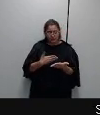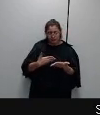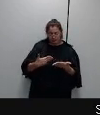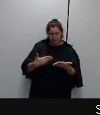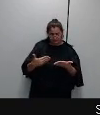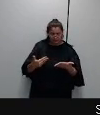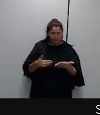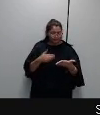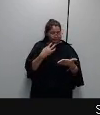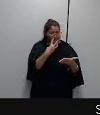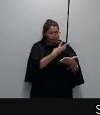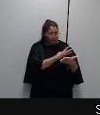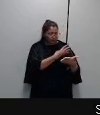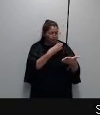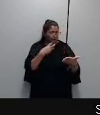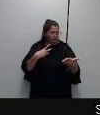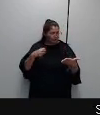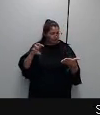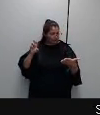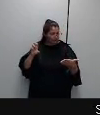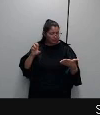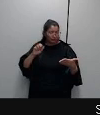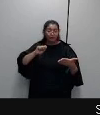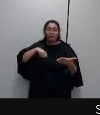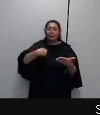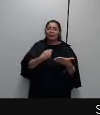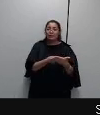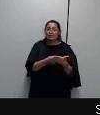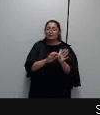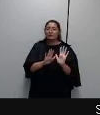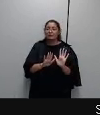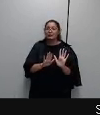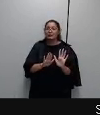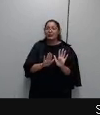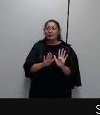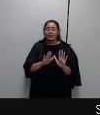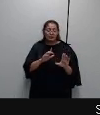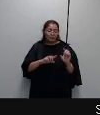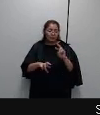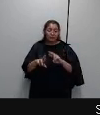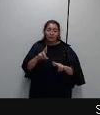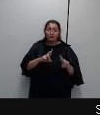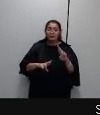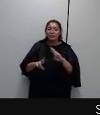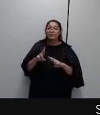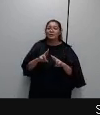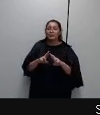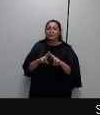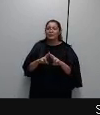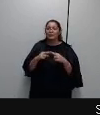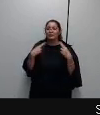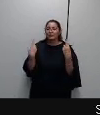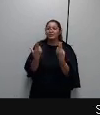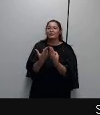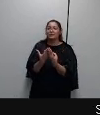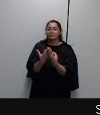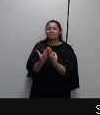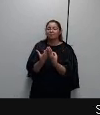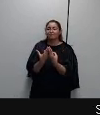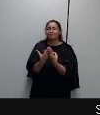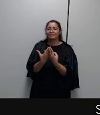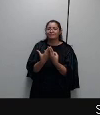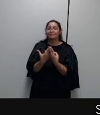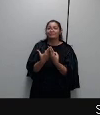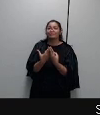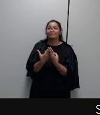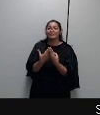Patrícia as execuções fiscais de natureza não tributária É só isso que passe resolvendo o que está sempre prendendo resolver Versículo Então me parece que